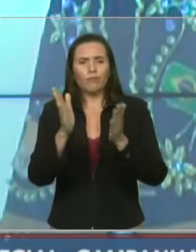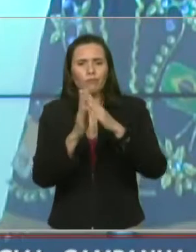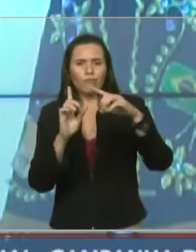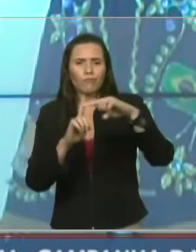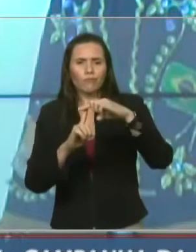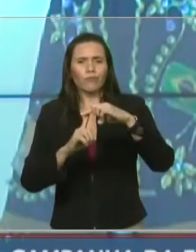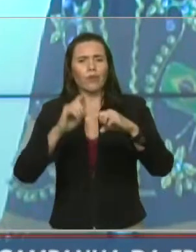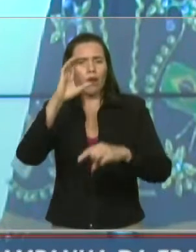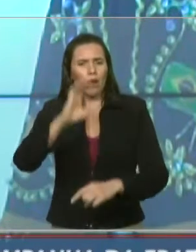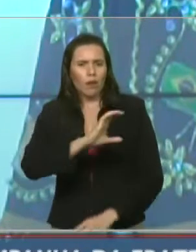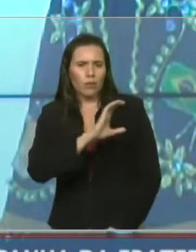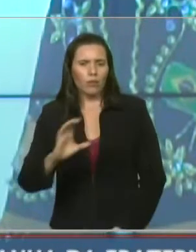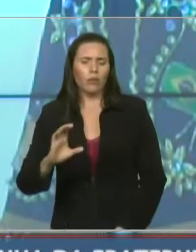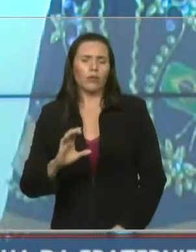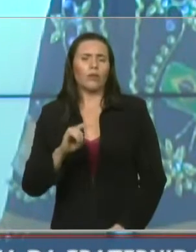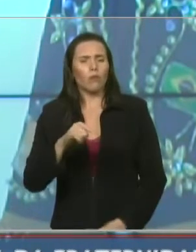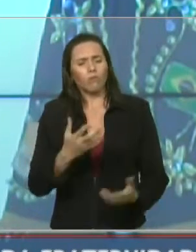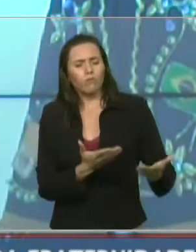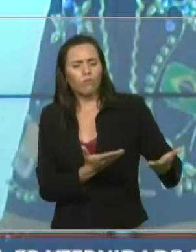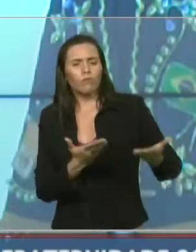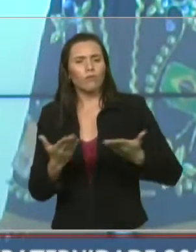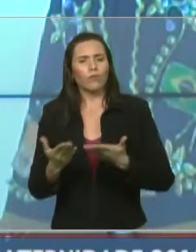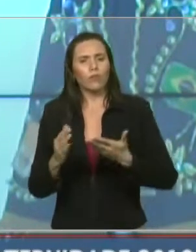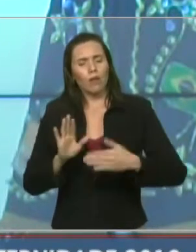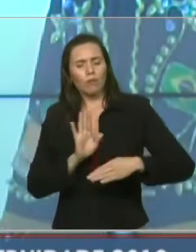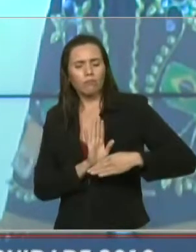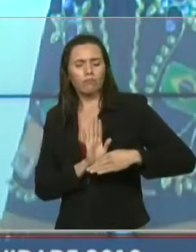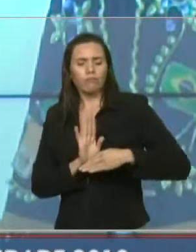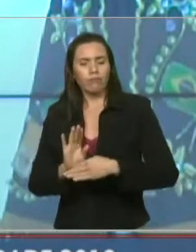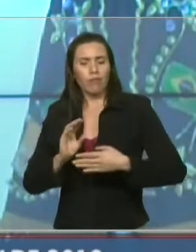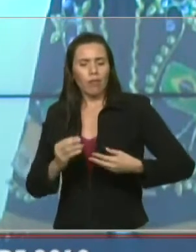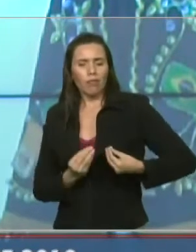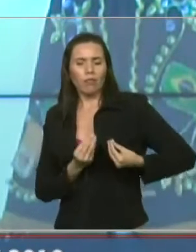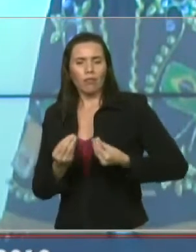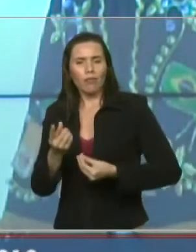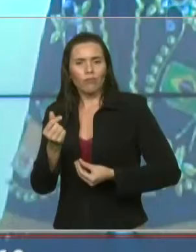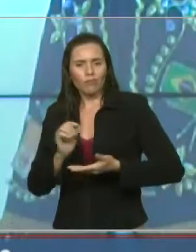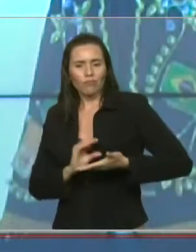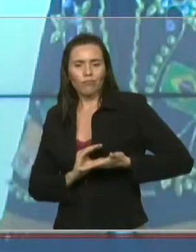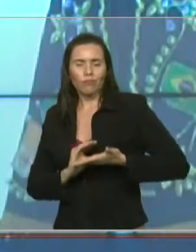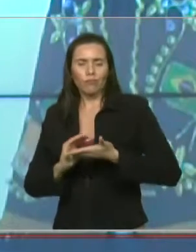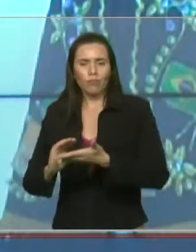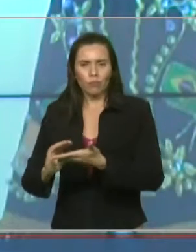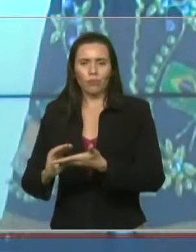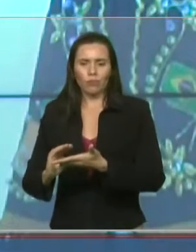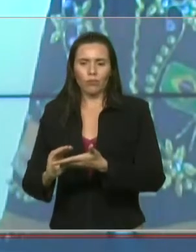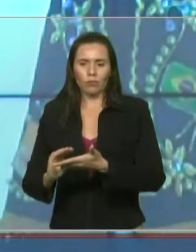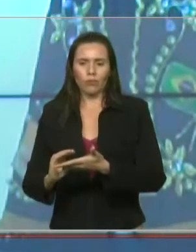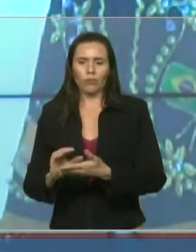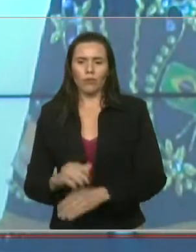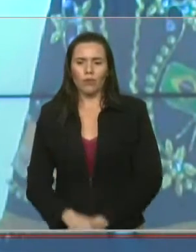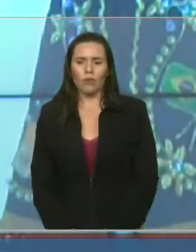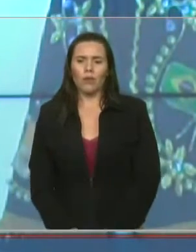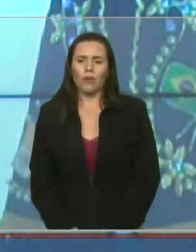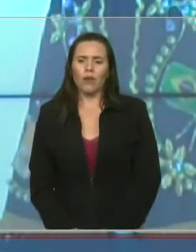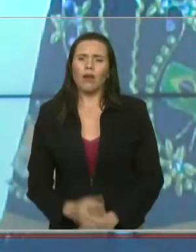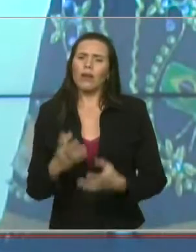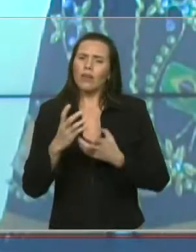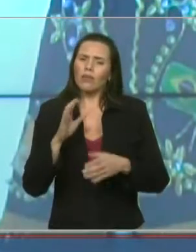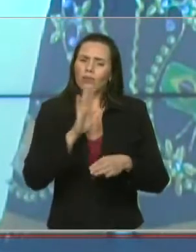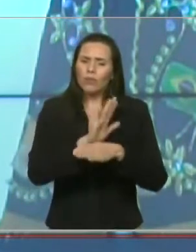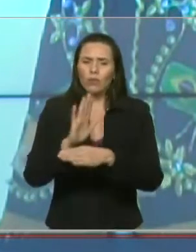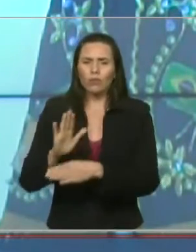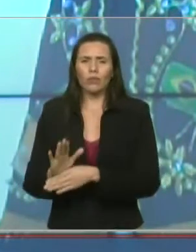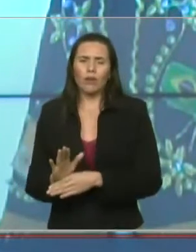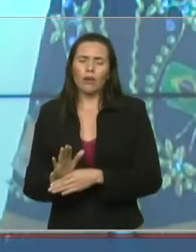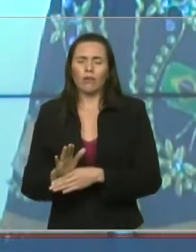nas dioceses e na Conferência Nacional dos Bispos do Brasil, Fundo Nacional de Solidariedade, ajudar os irmãos